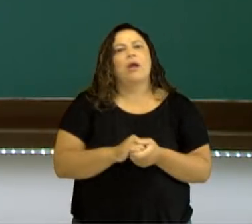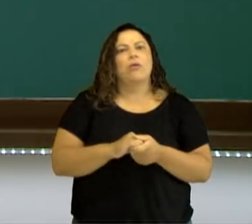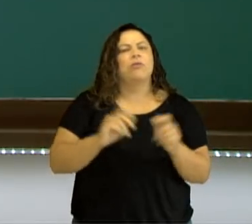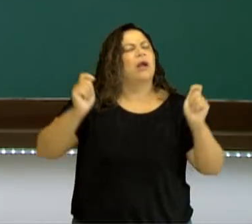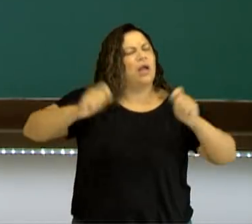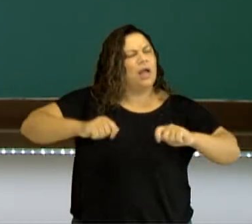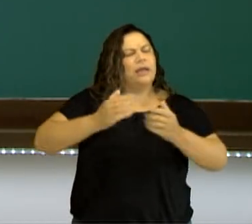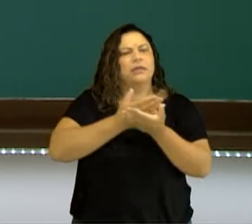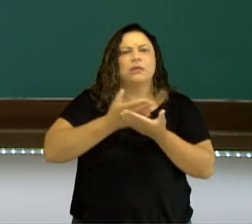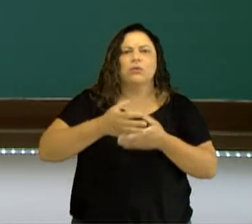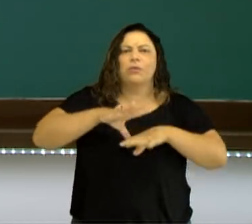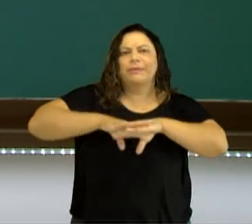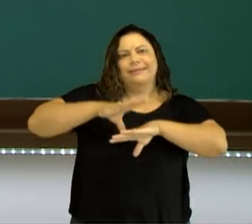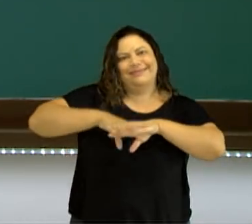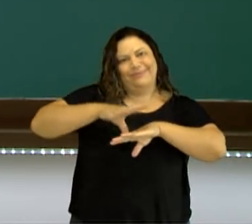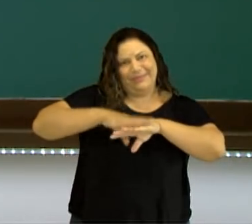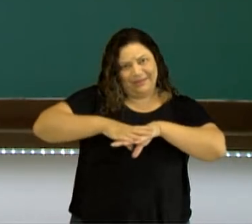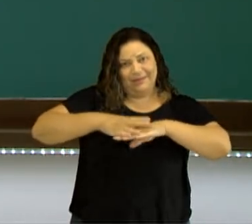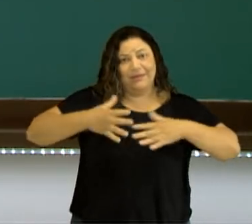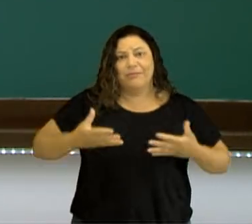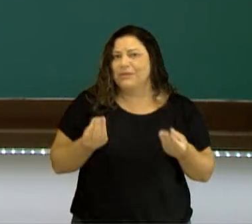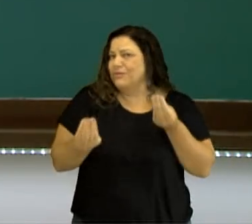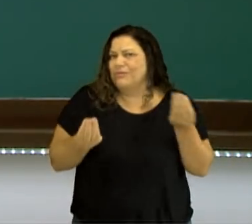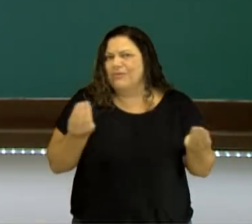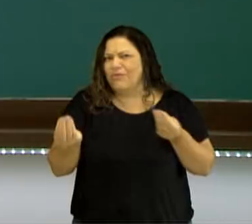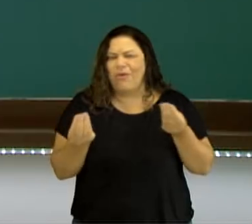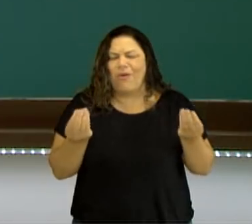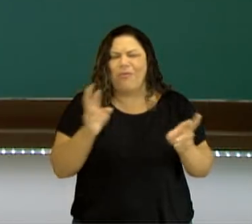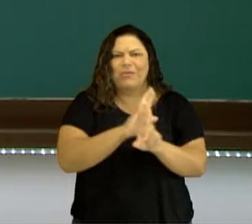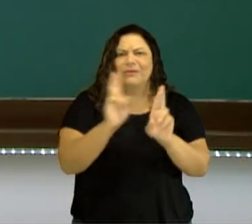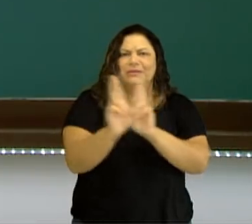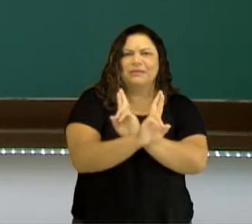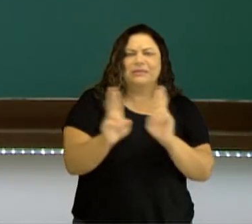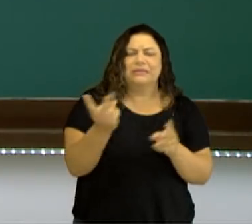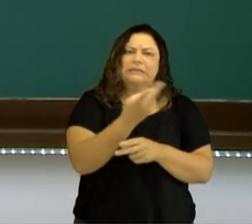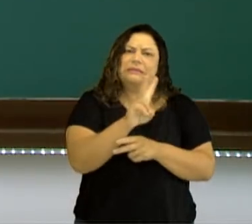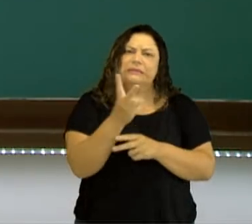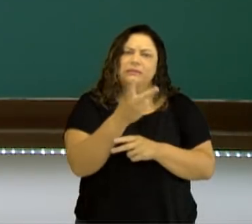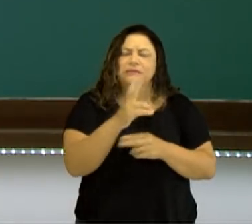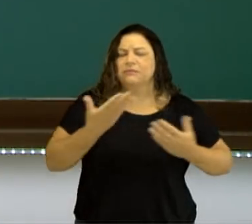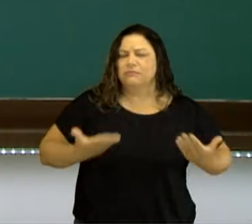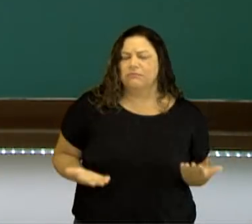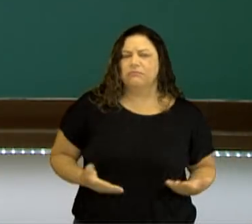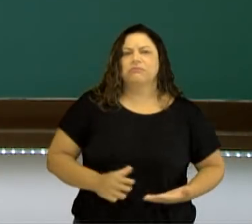começa a matemática a acontecer. Como é que eu relaciono duas coisas ao mesmo tempo?